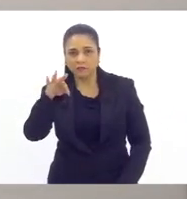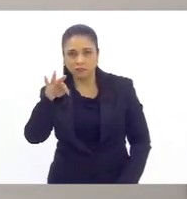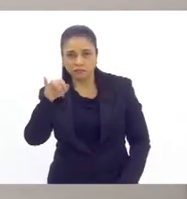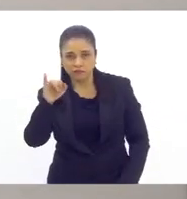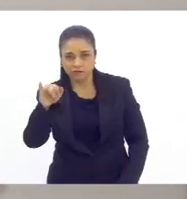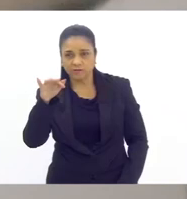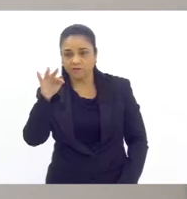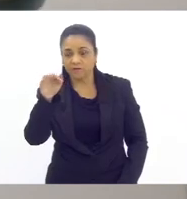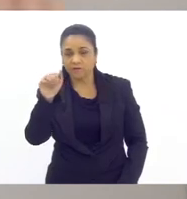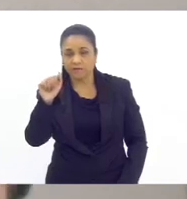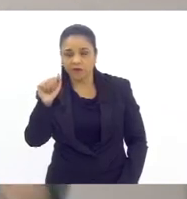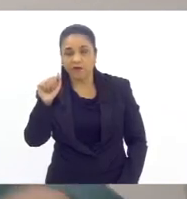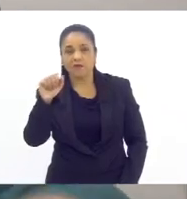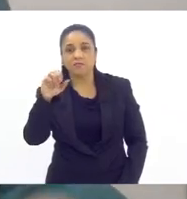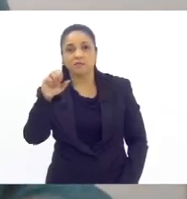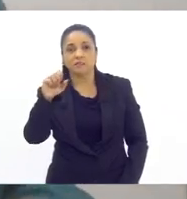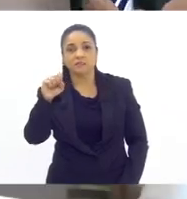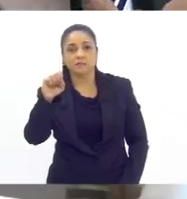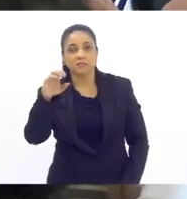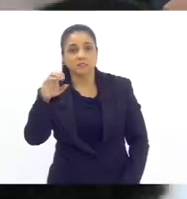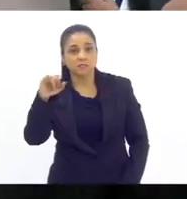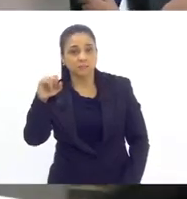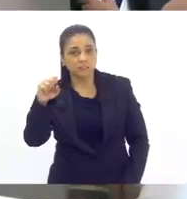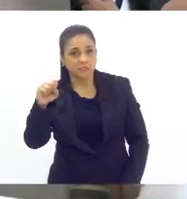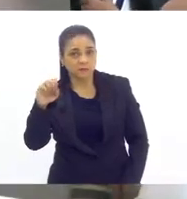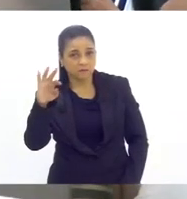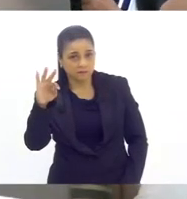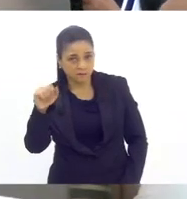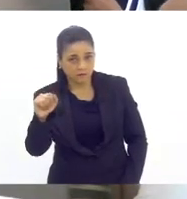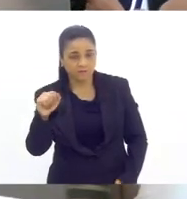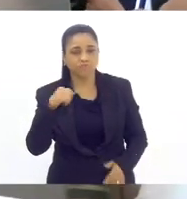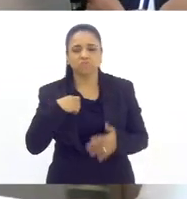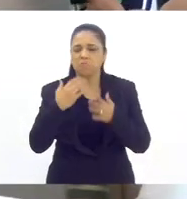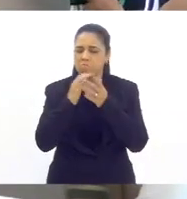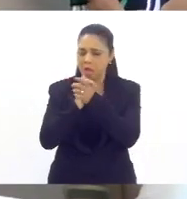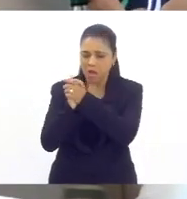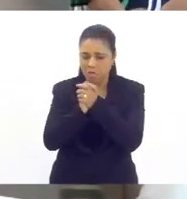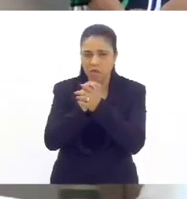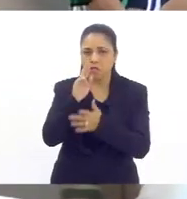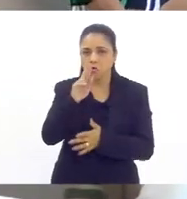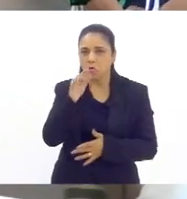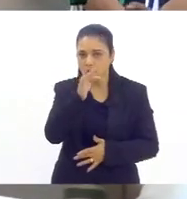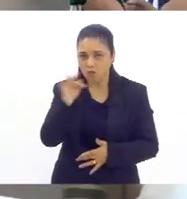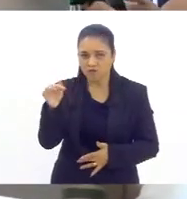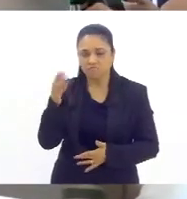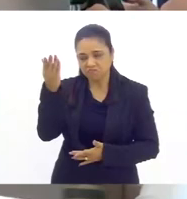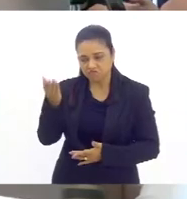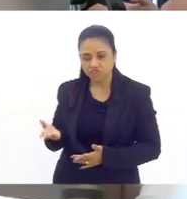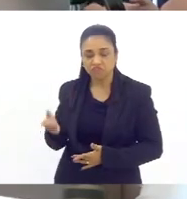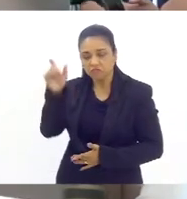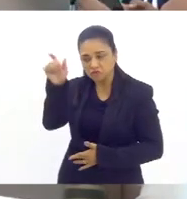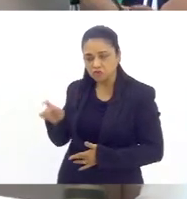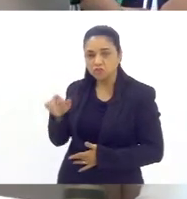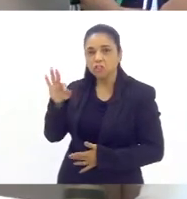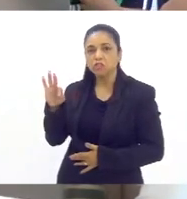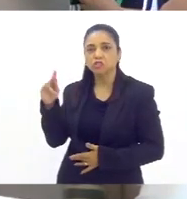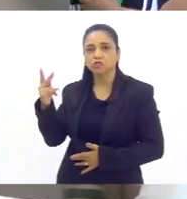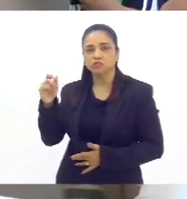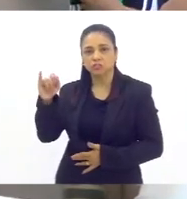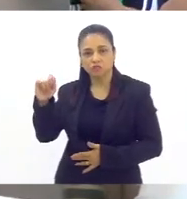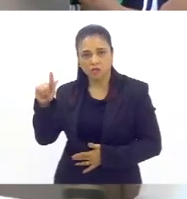parabéns ufe possamos então Thiago Rodrigues da UFF Muito obrigado